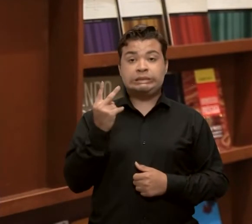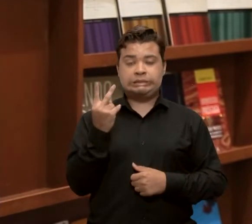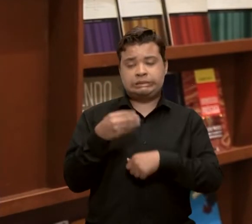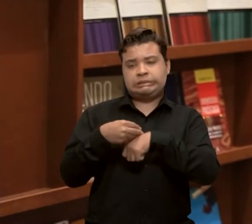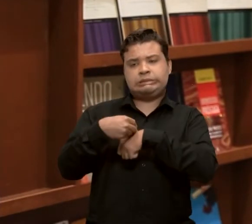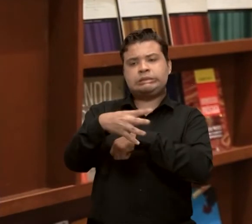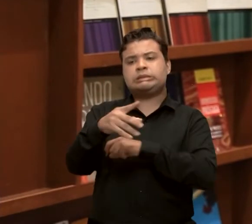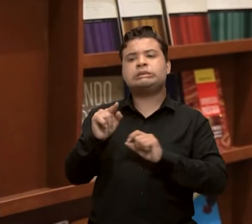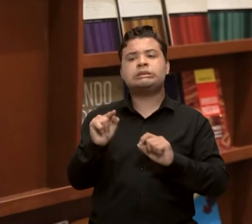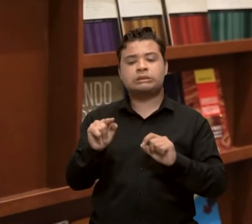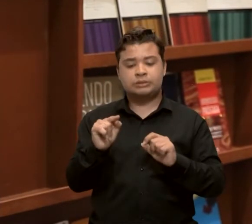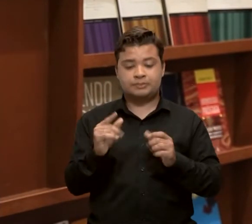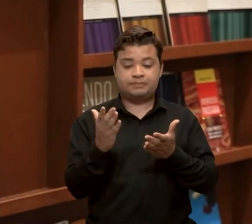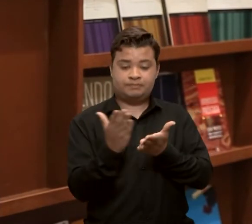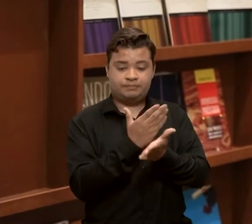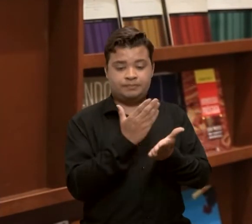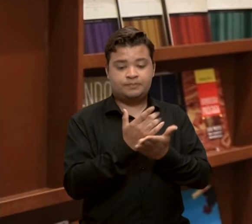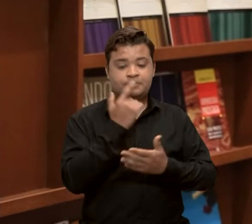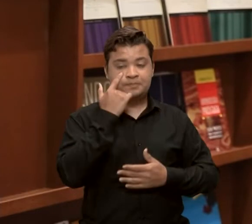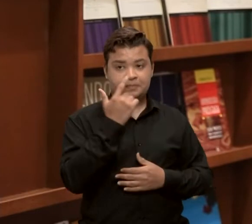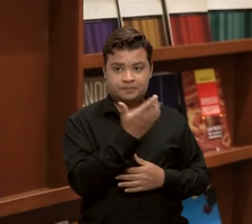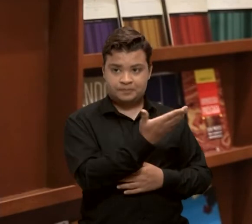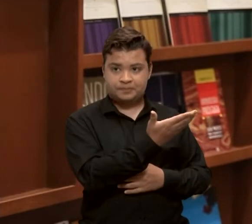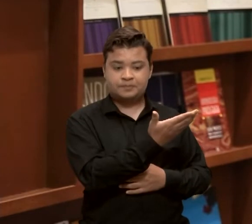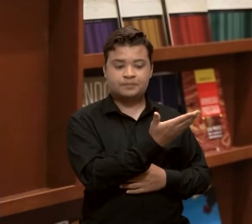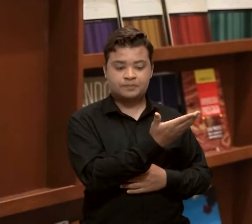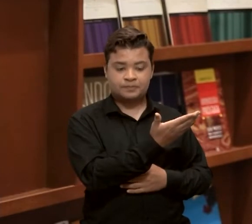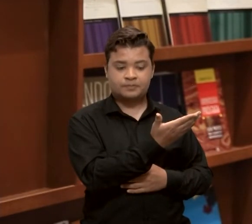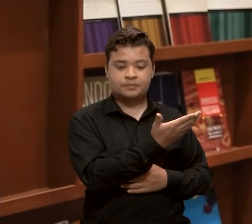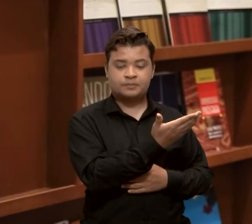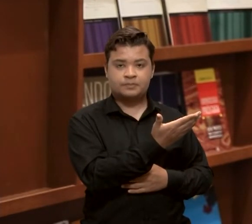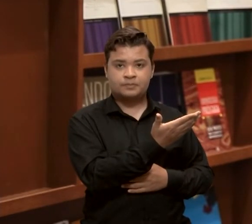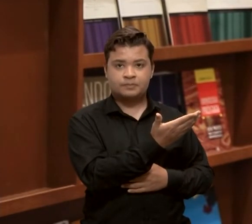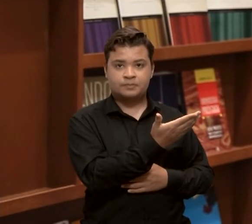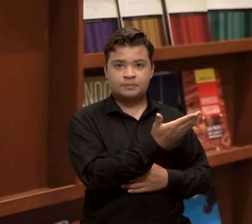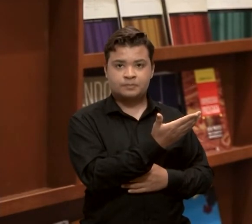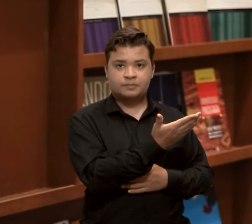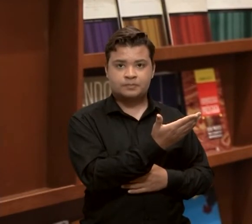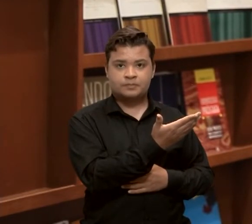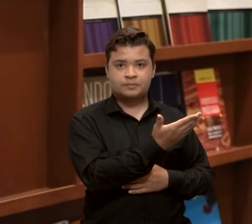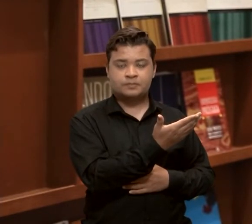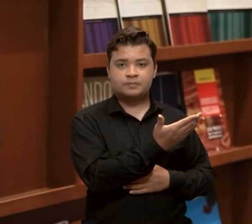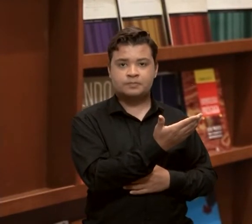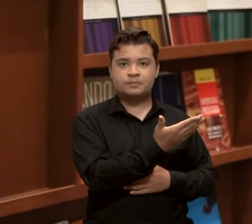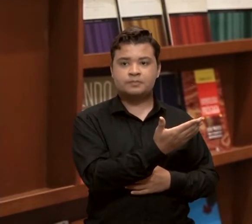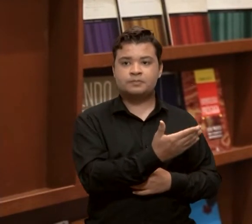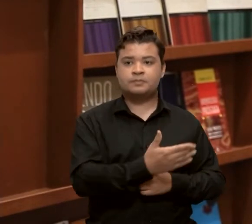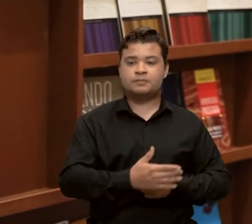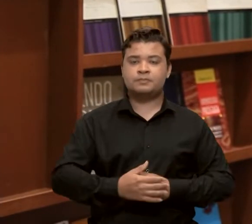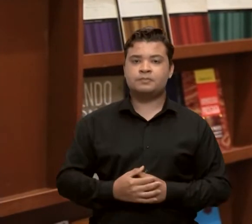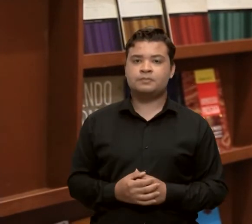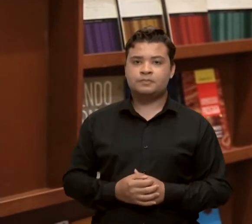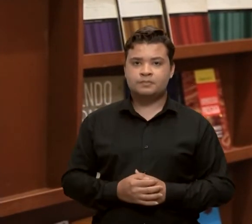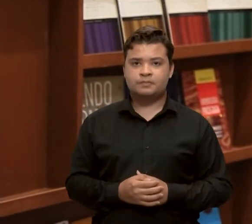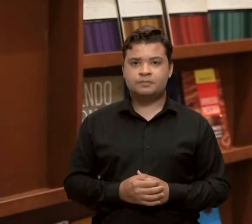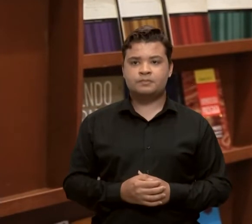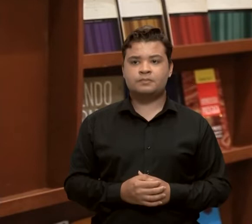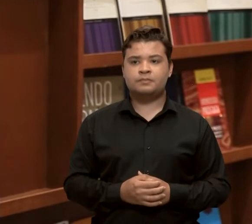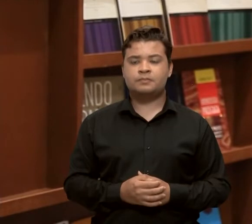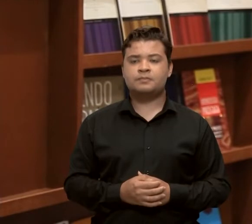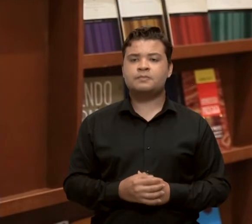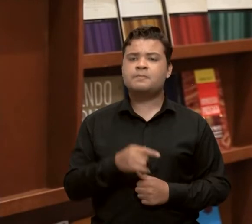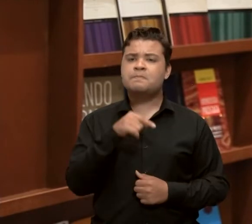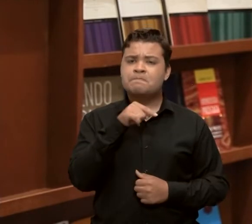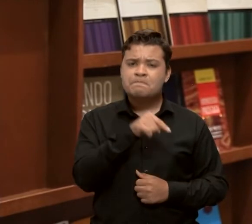sugestão é o livro A Engenharia Elétrica na Universidade Federal de Goiás, Reconstrução Histórica do curso. É